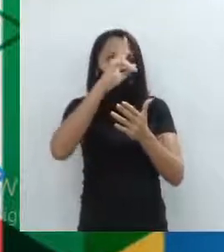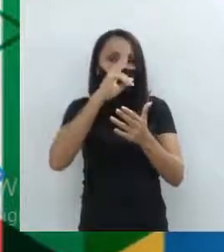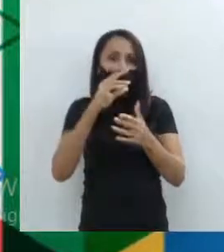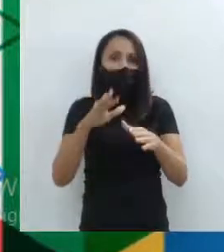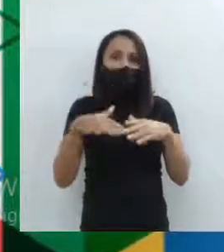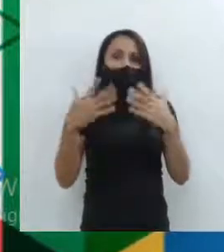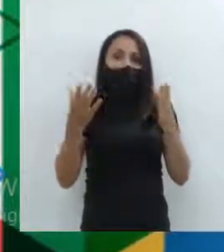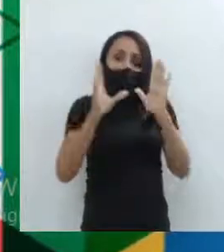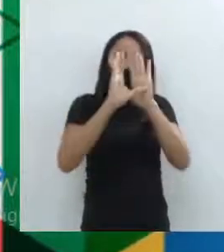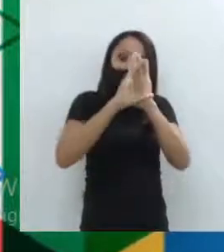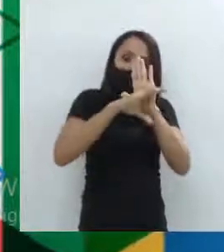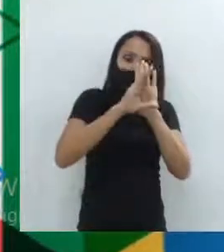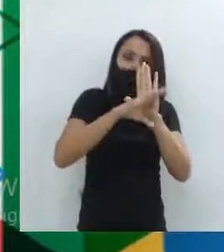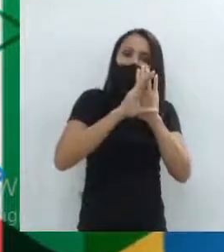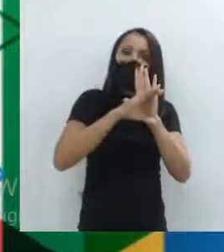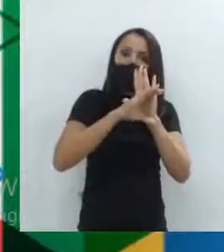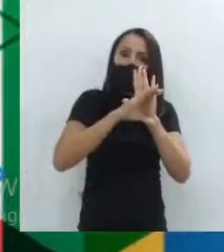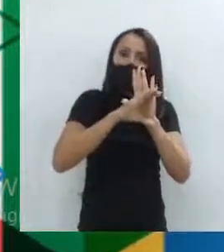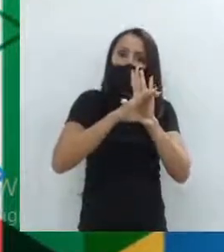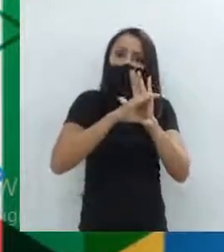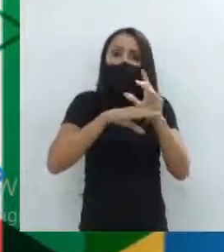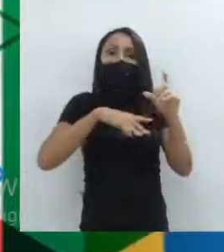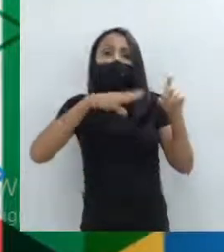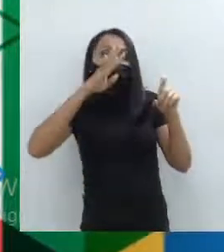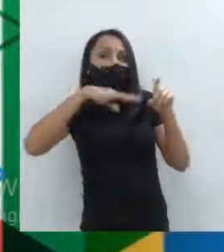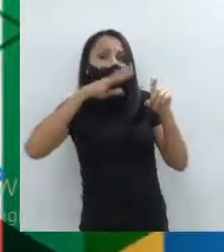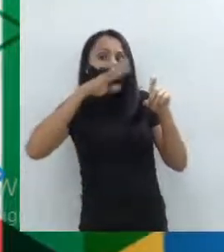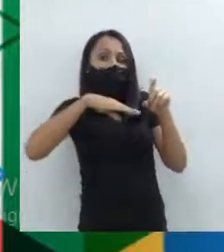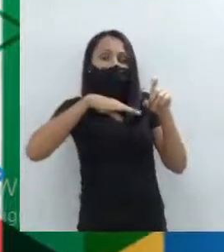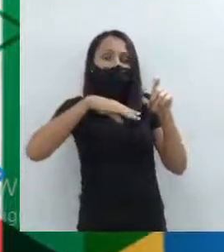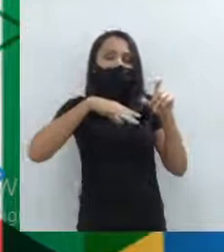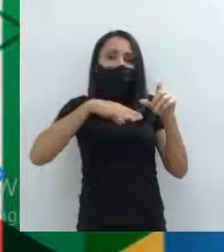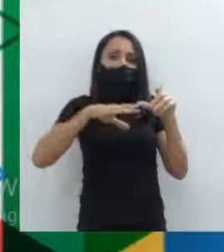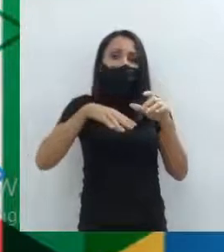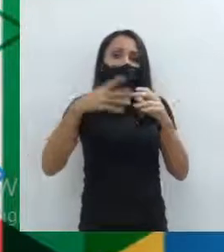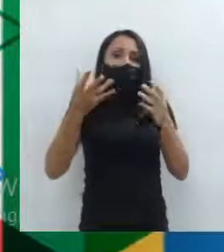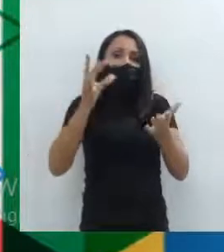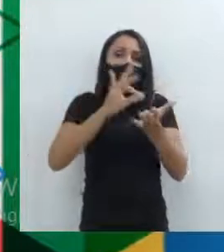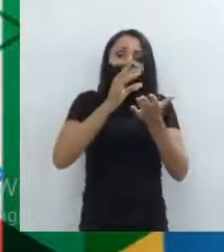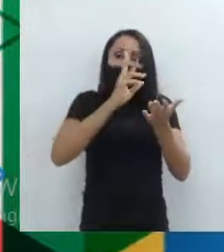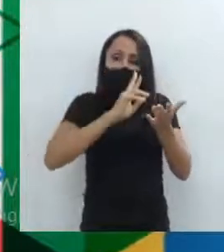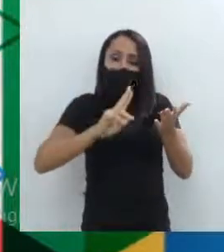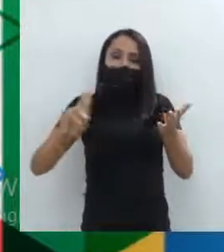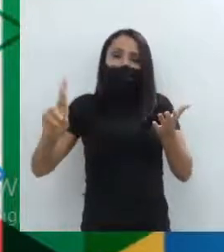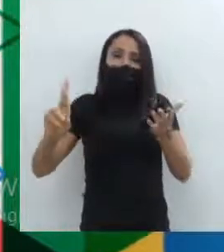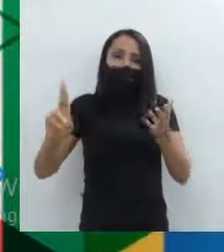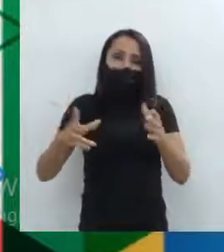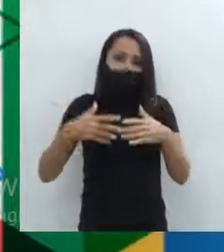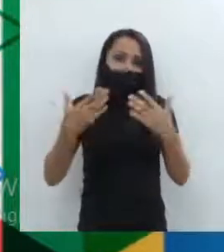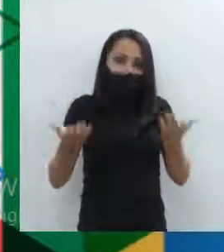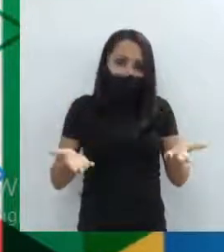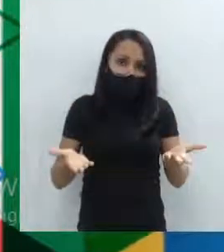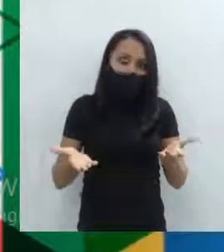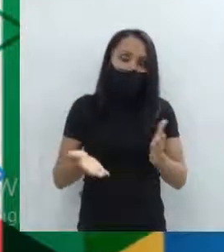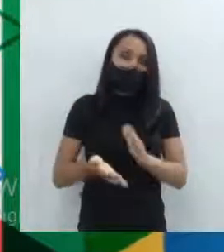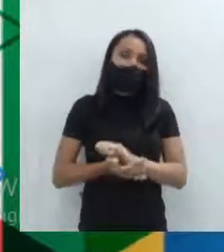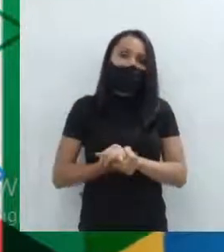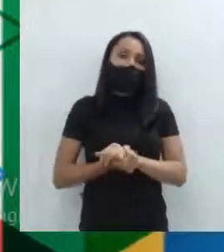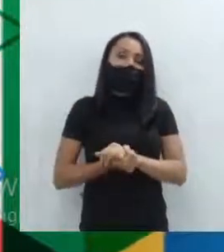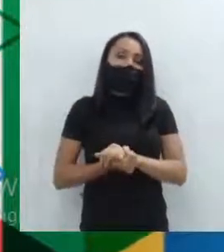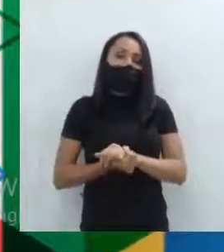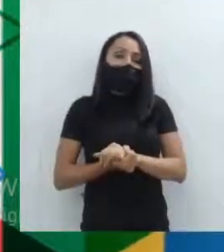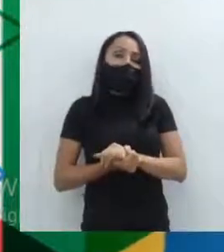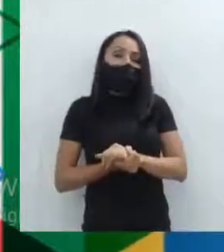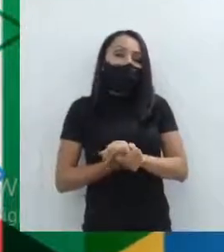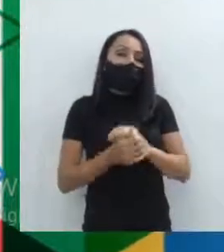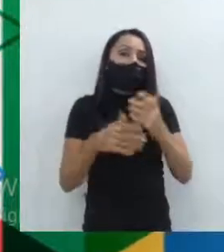esse conceito da mitologia grega, quando é realizada a religião, a questão da religiosidade, isso faz